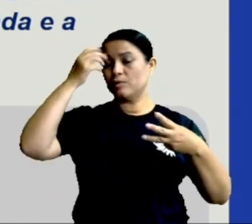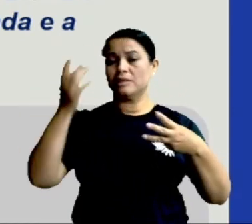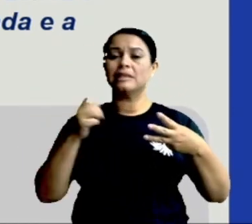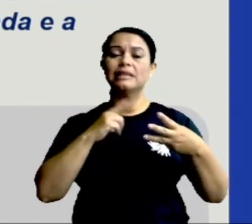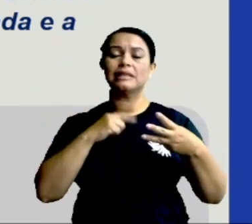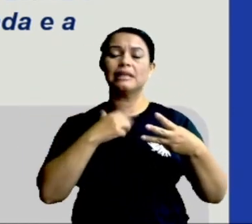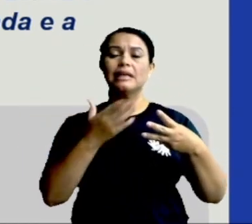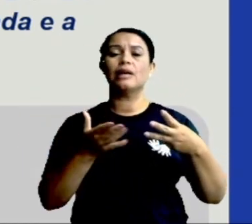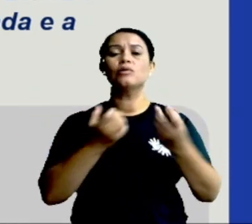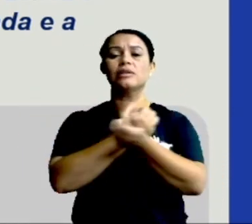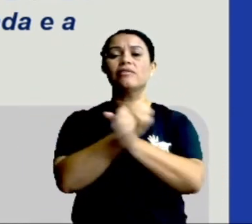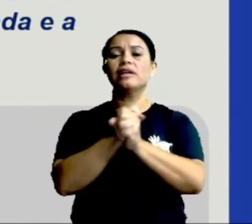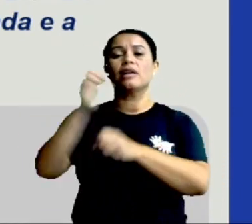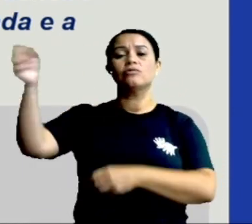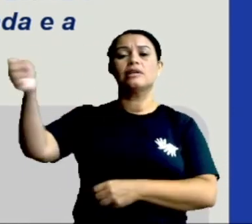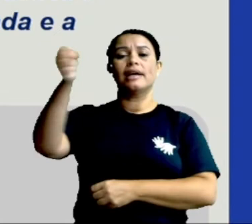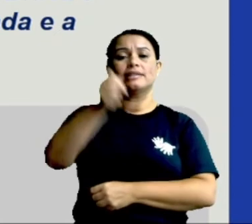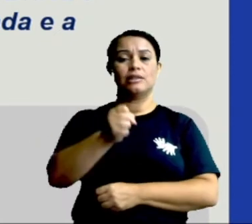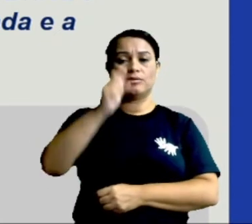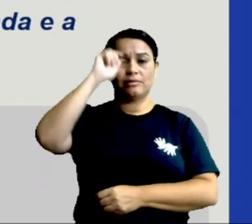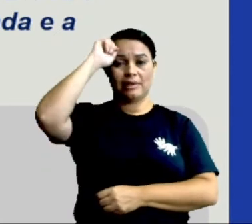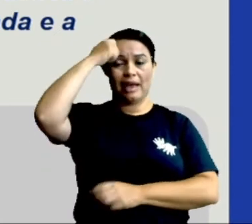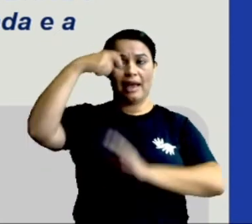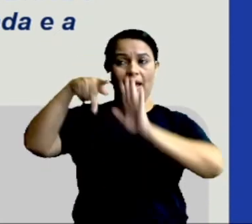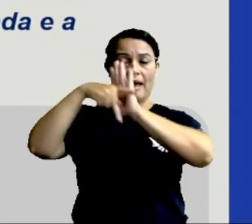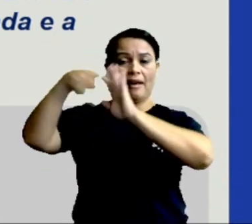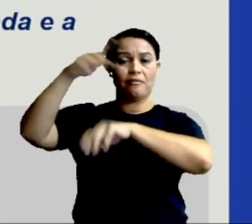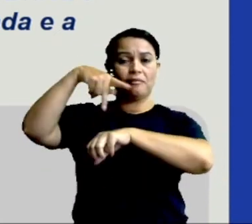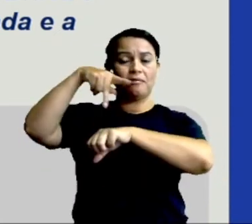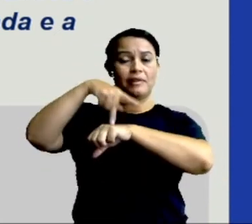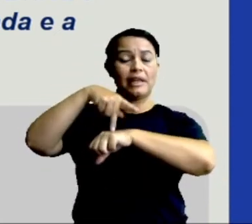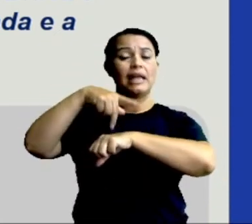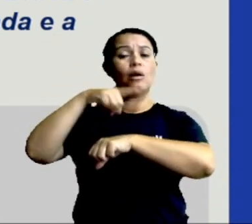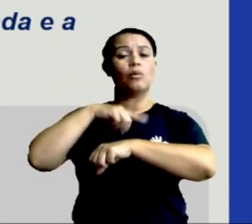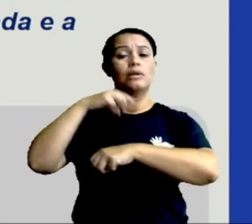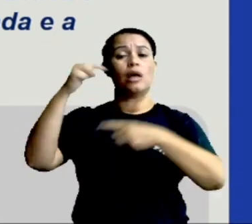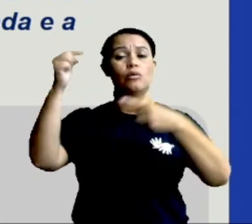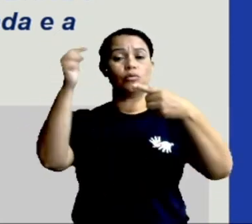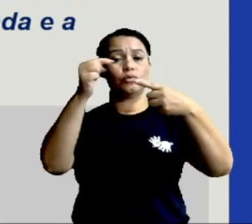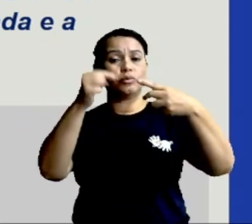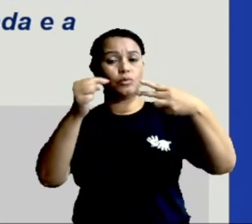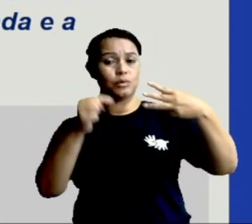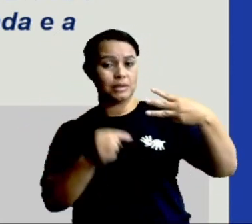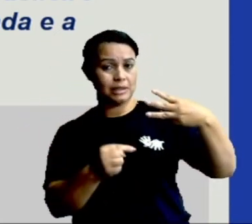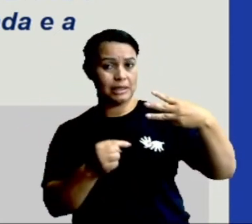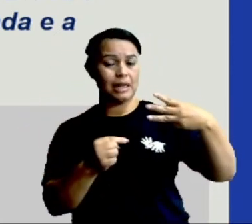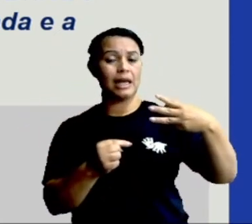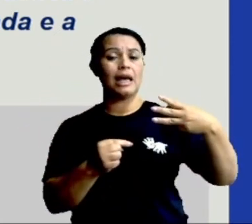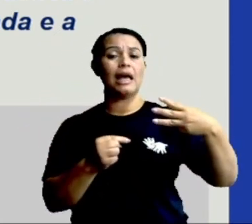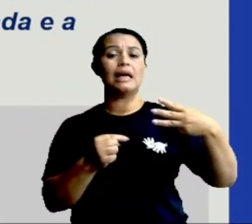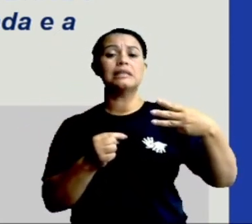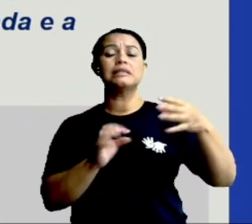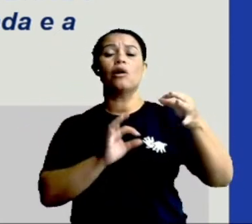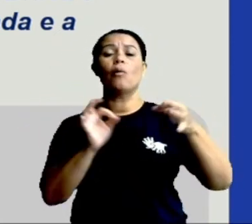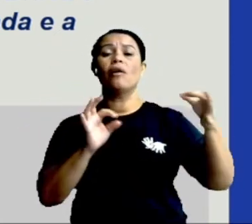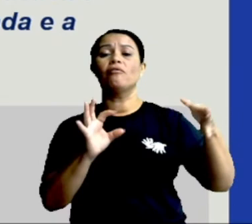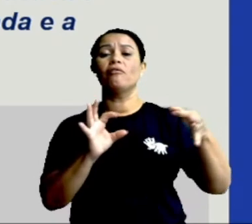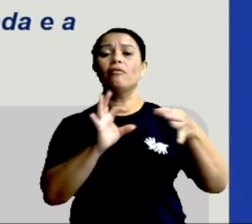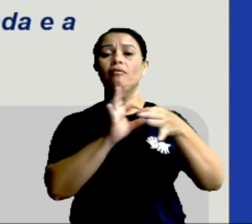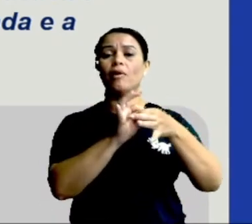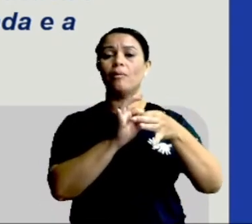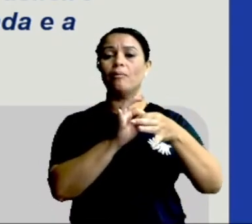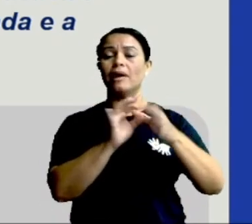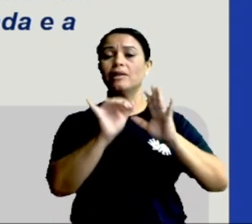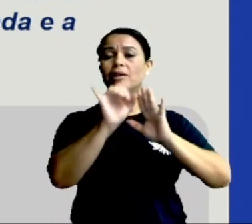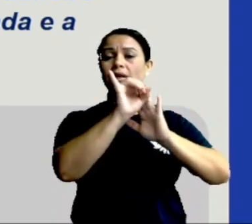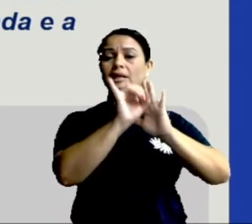africanos, que eram os escravos trazidos da África. Seriam essas três matrizes que seriam as formadoras da